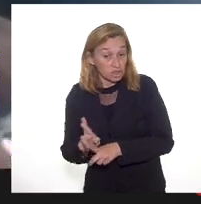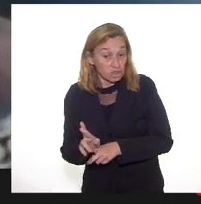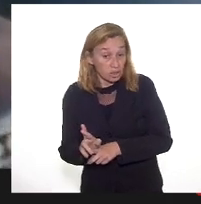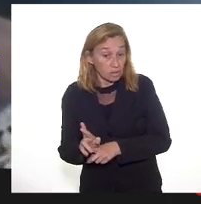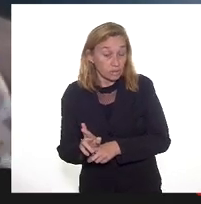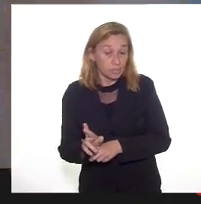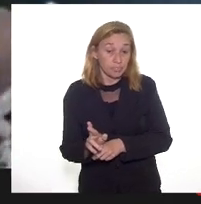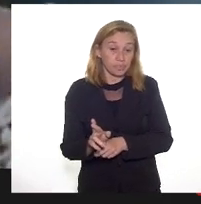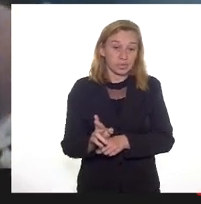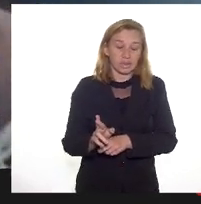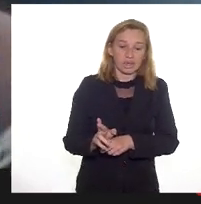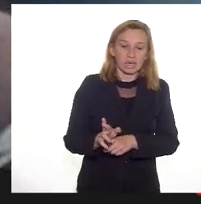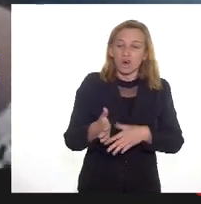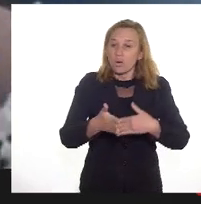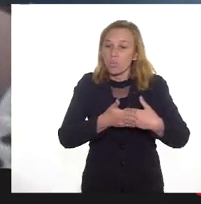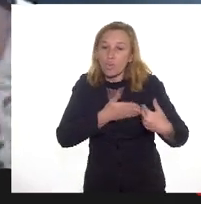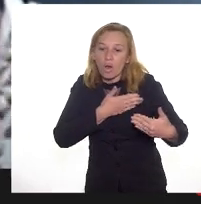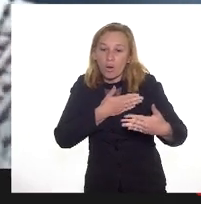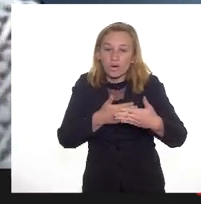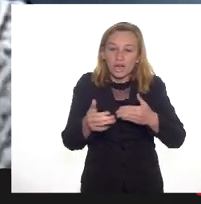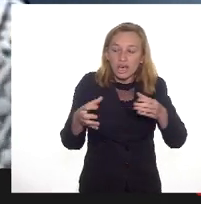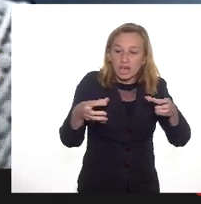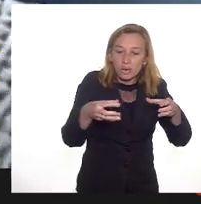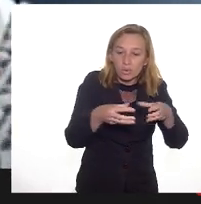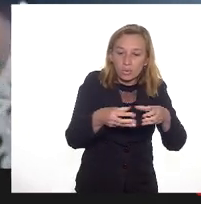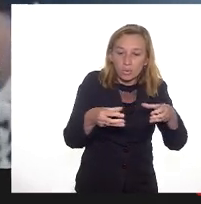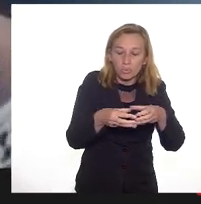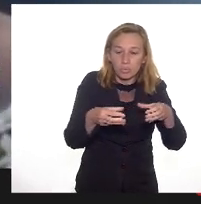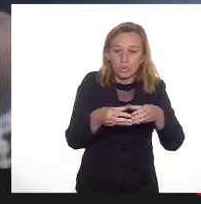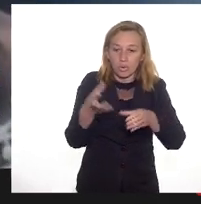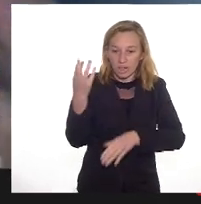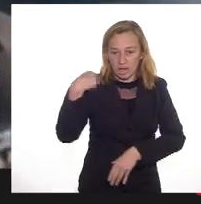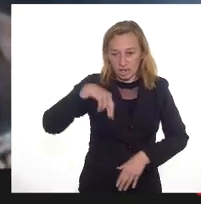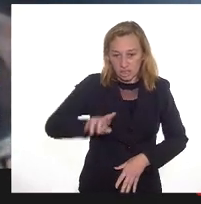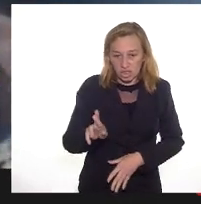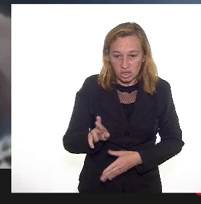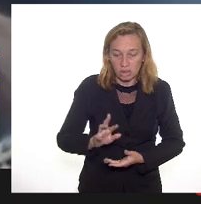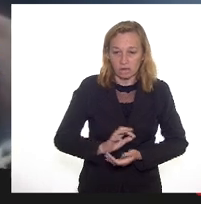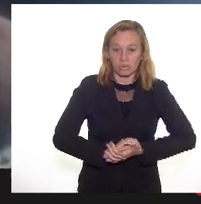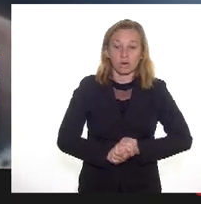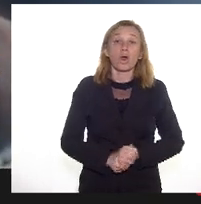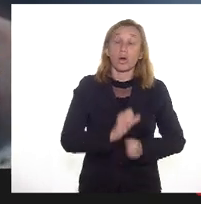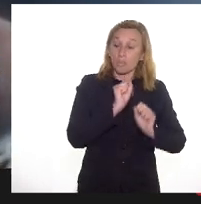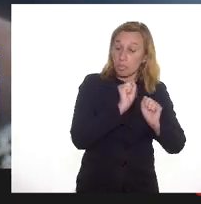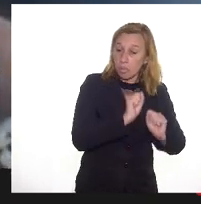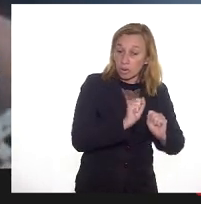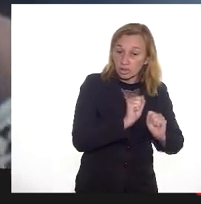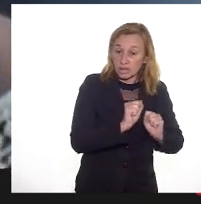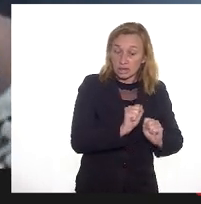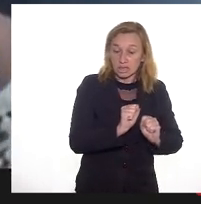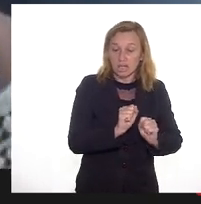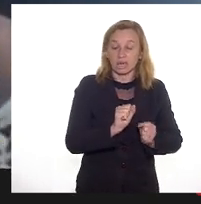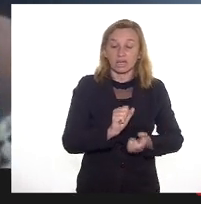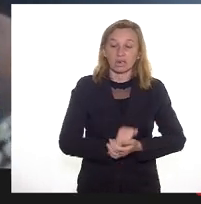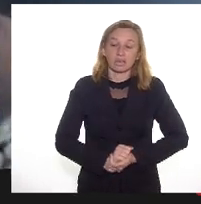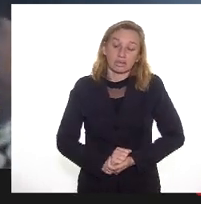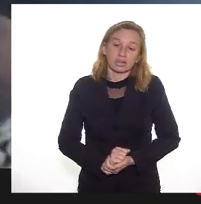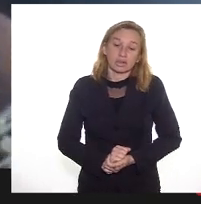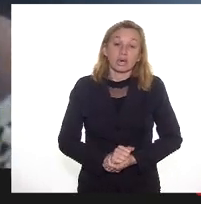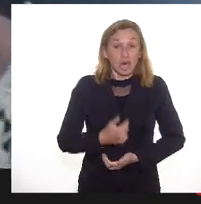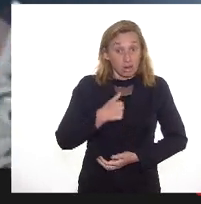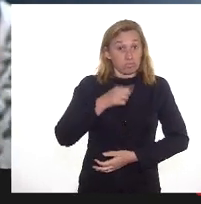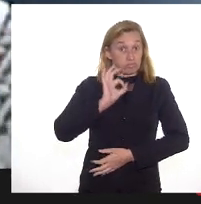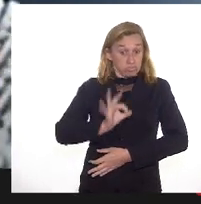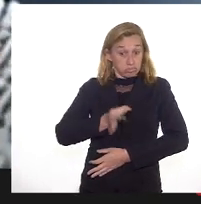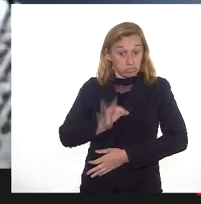conta de agressões a quaisquer grupos religiosos, né? Que podem ser objeto de violação. Eu, obviamente,